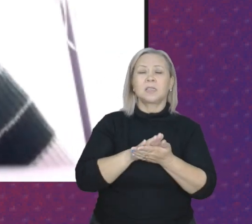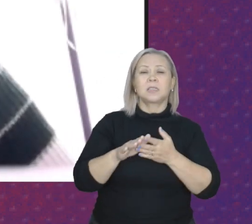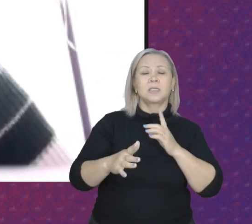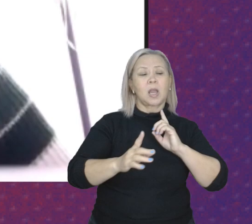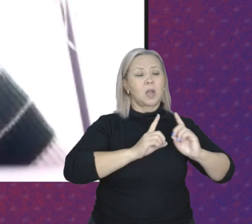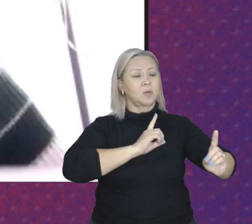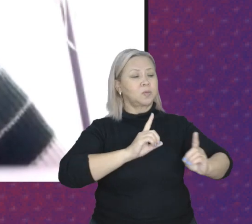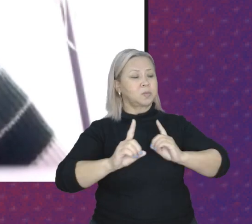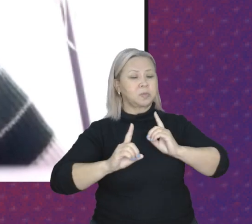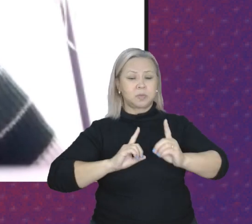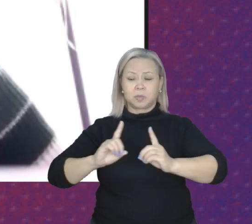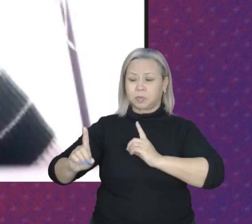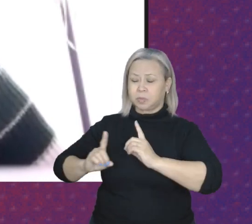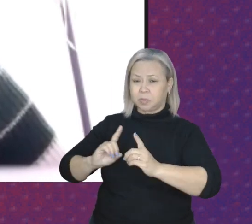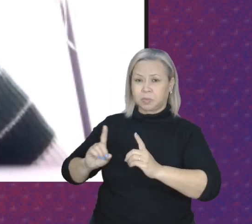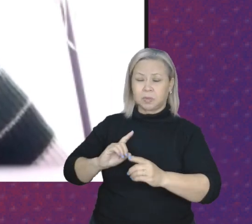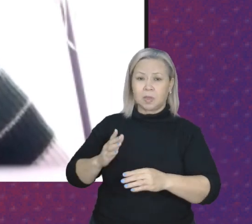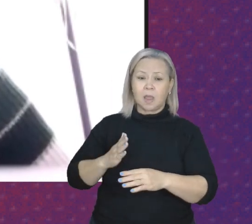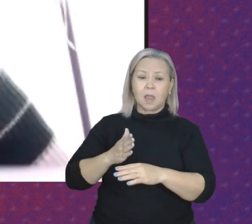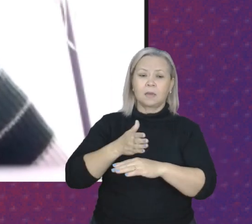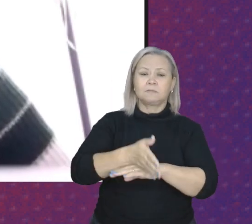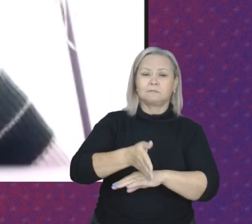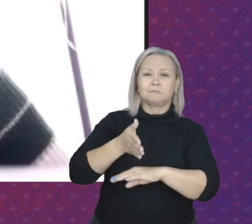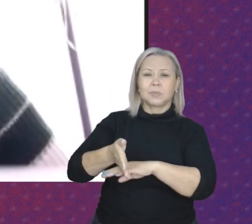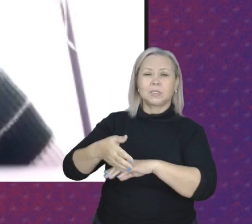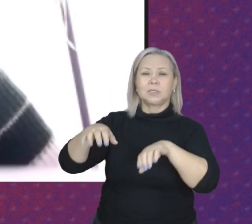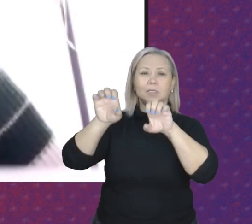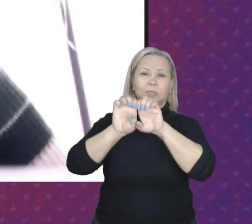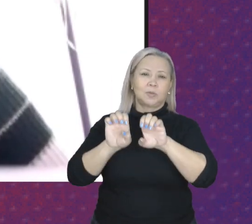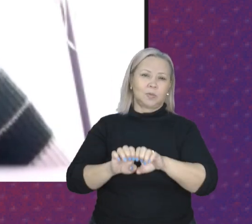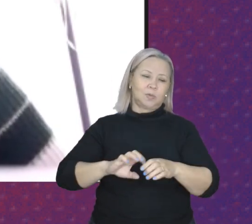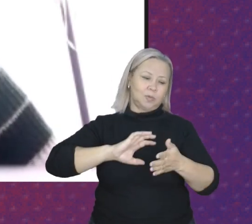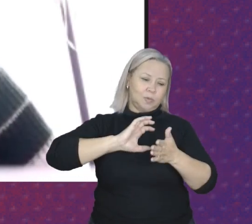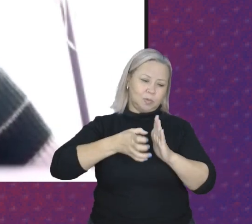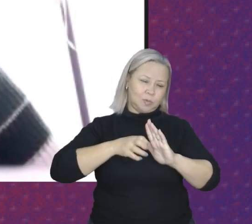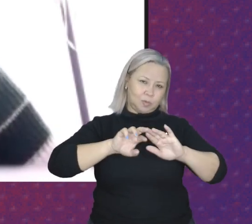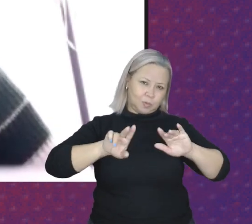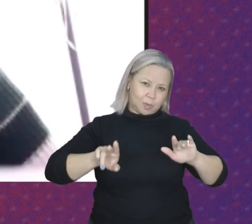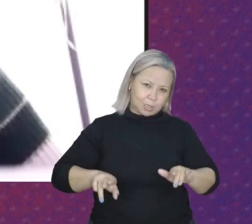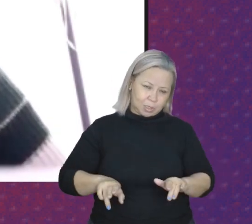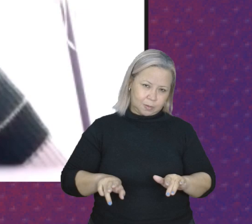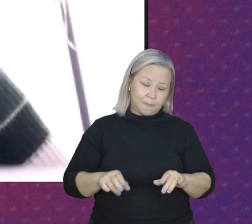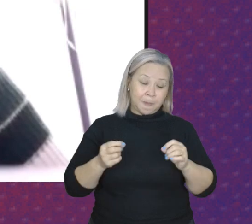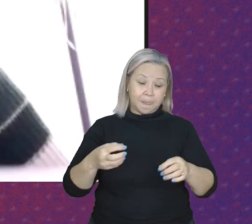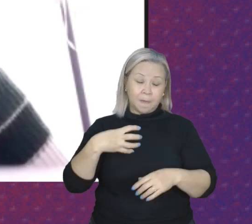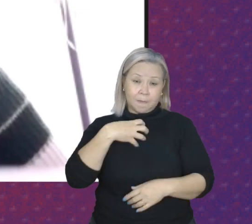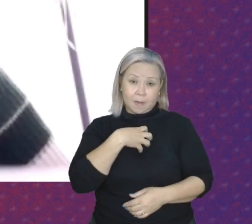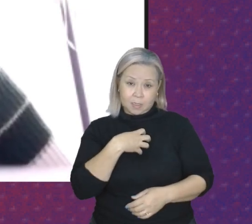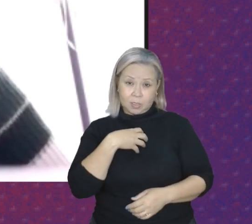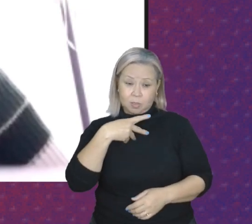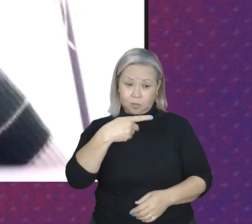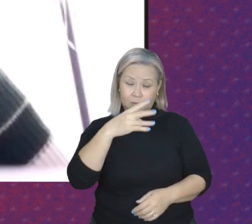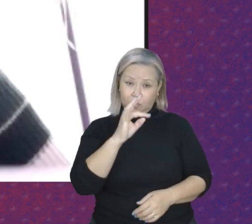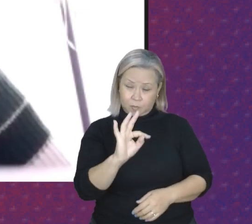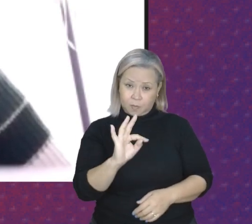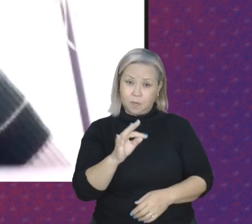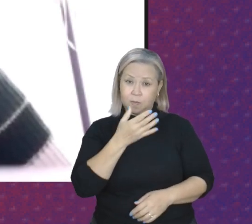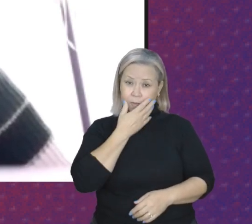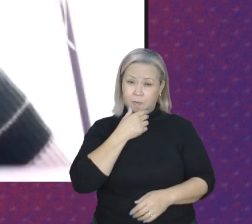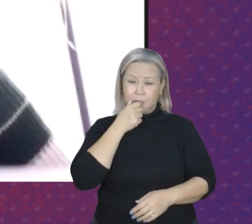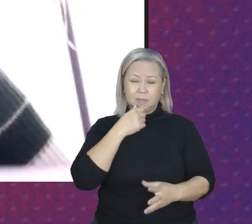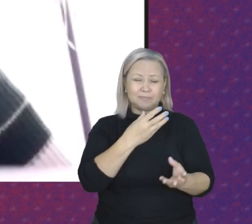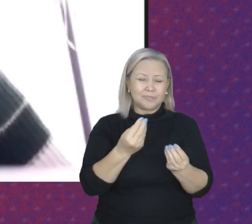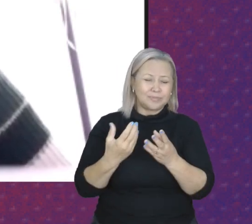termos um diálogo que atravesse as estruturas partidárias. E nesse sentido, o Partido dos Trabalhadores e das Trabalhadoras é